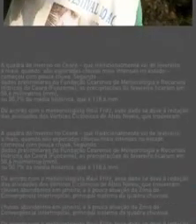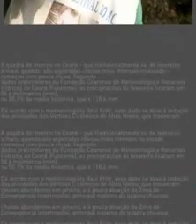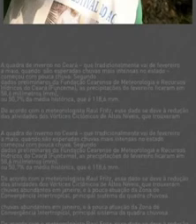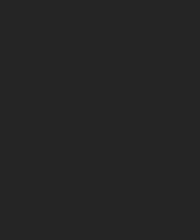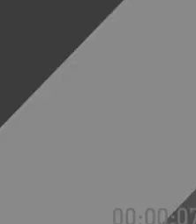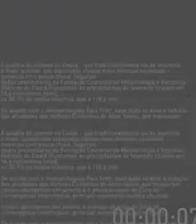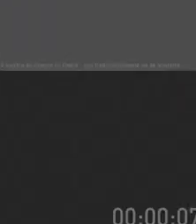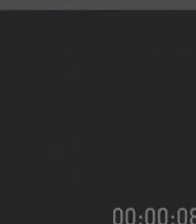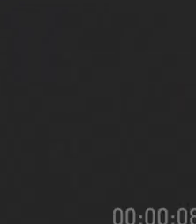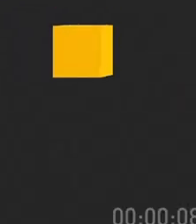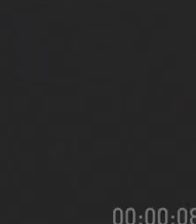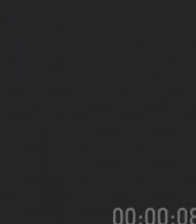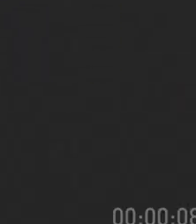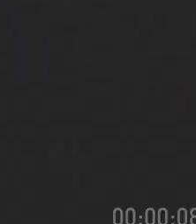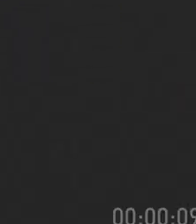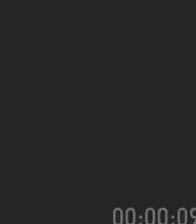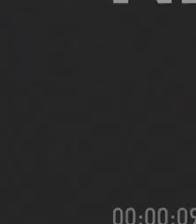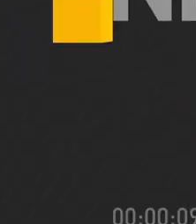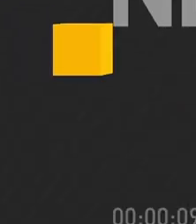ae